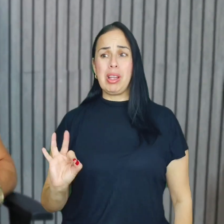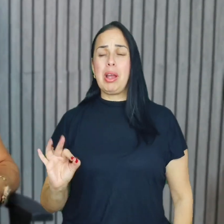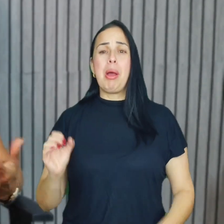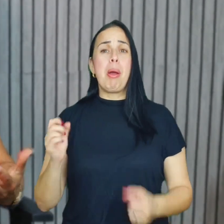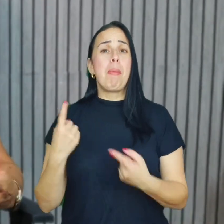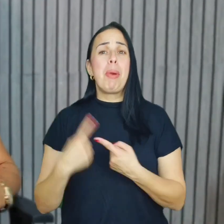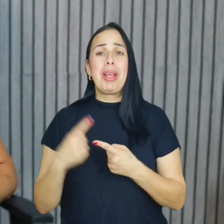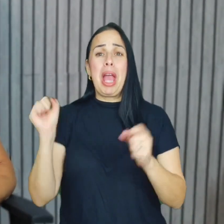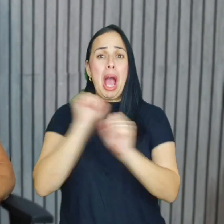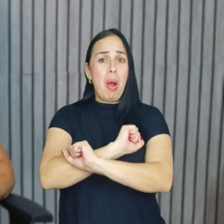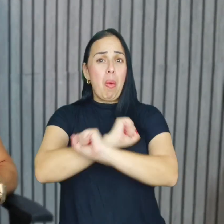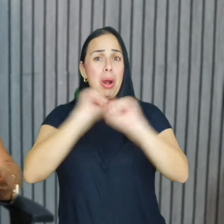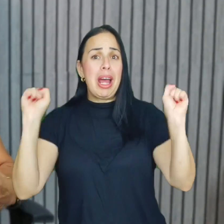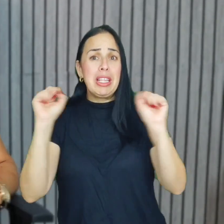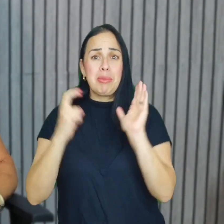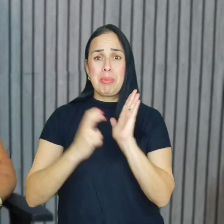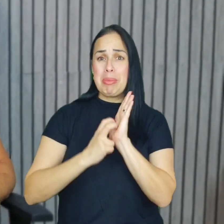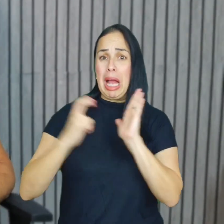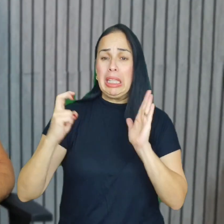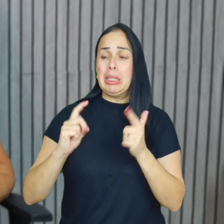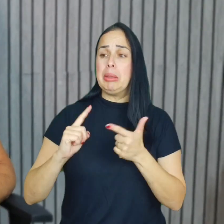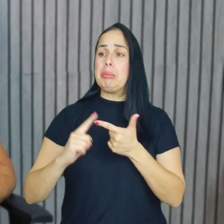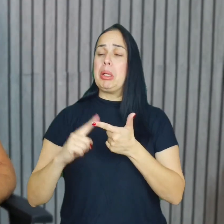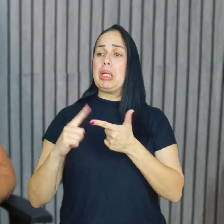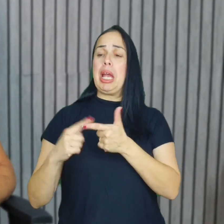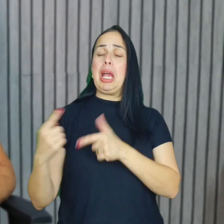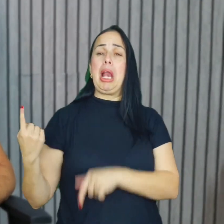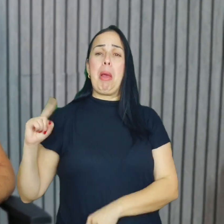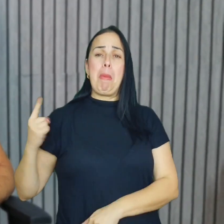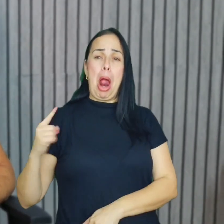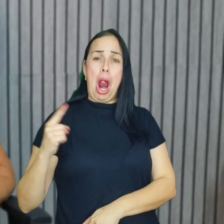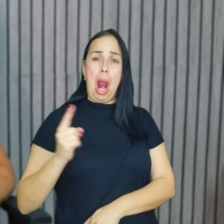por que ele estava saindo, por que ele tinha que estar aqui.